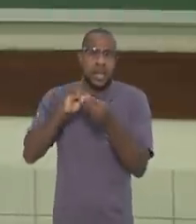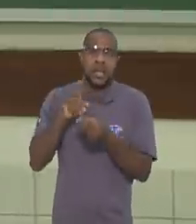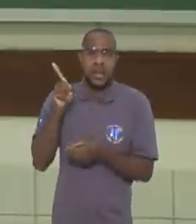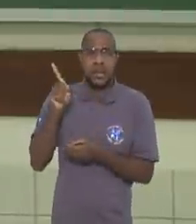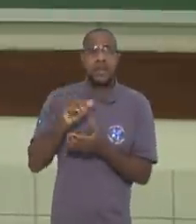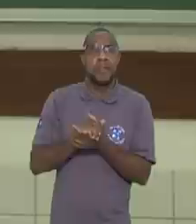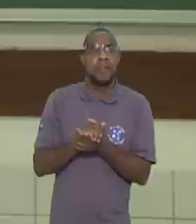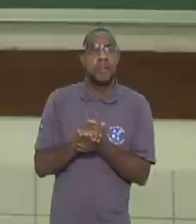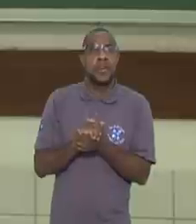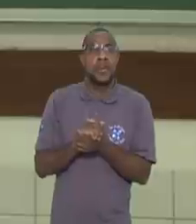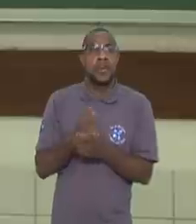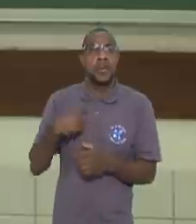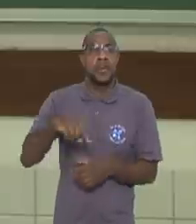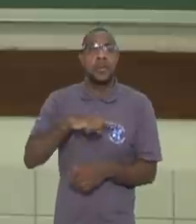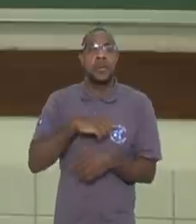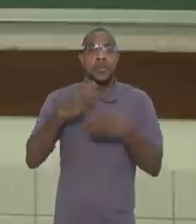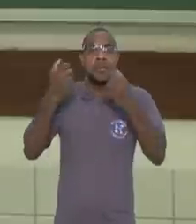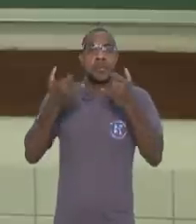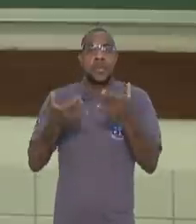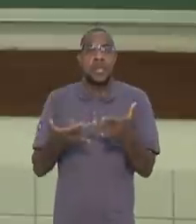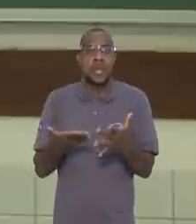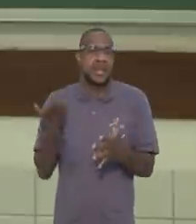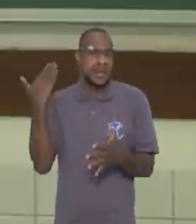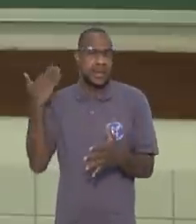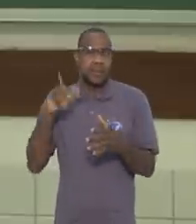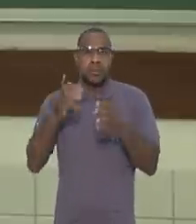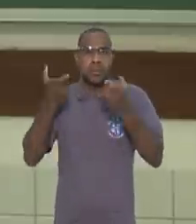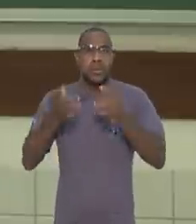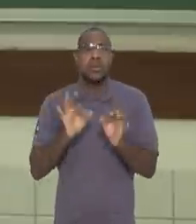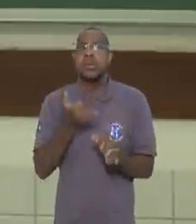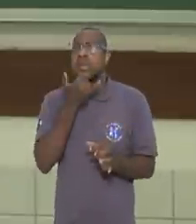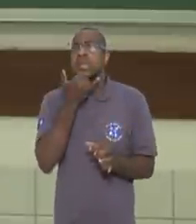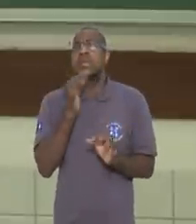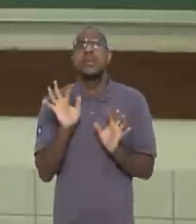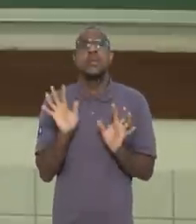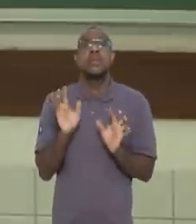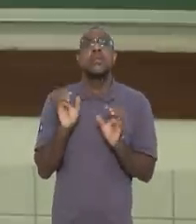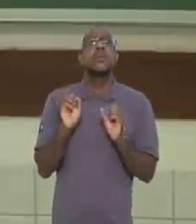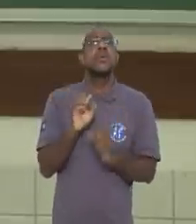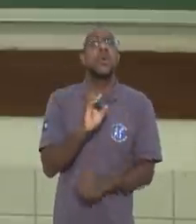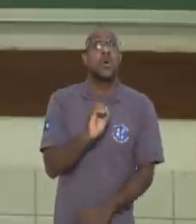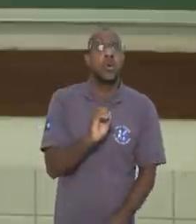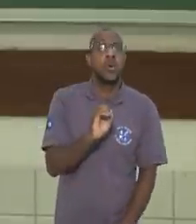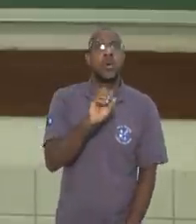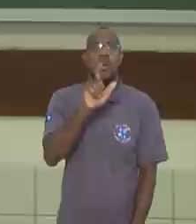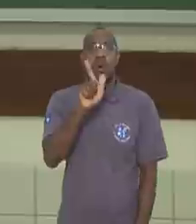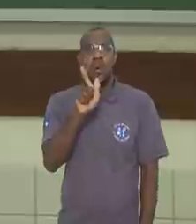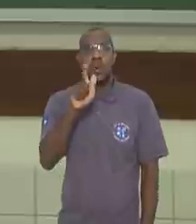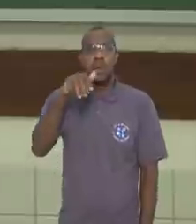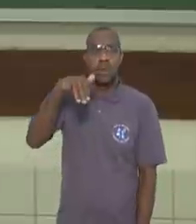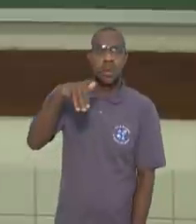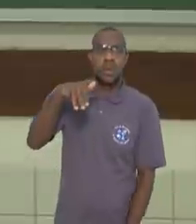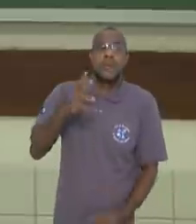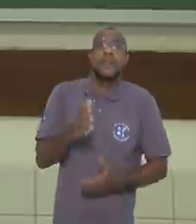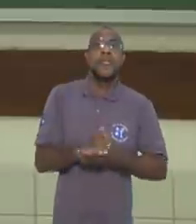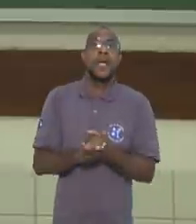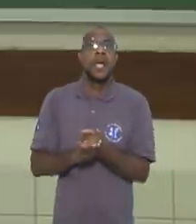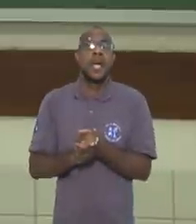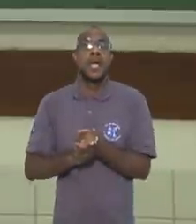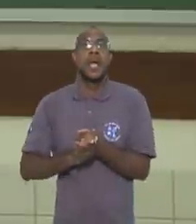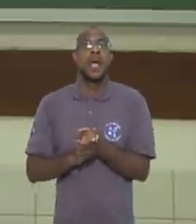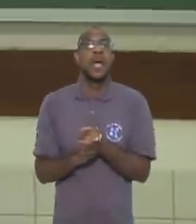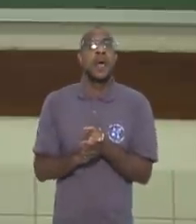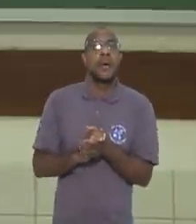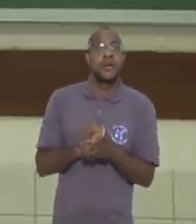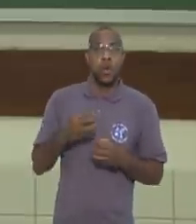modificados, a gente acabou não citando lá na nossa primeira aula, tá? Então, o que é isso? O nome já está dizendo, são organismos geneticamente modificados. O